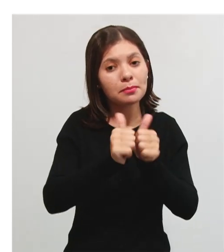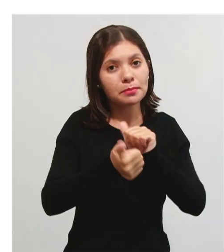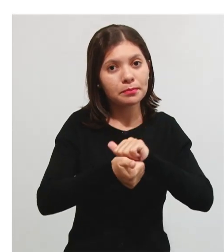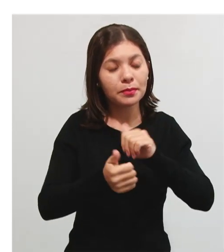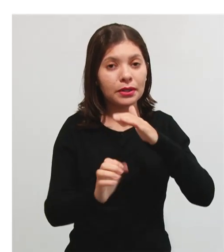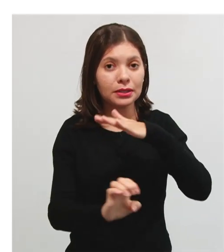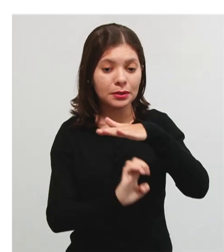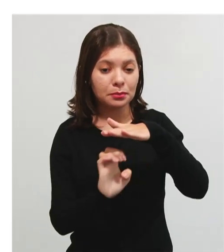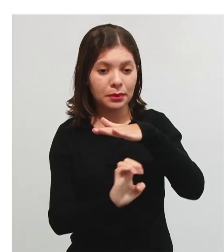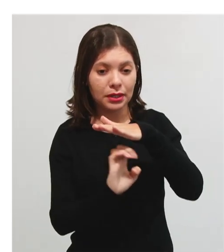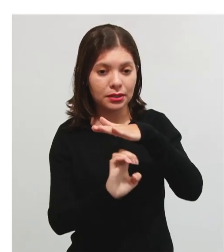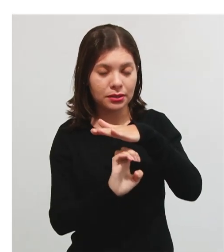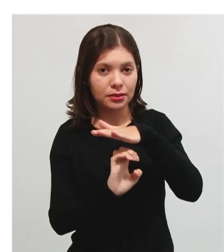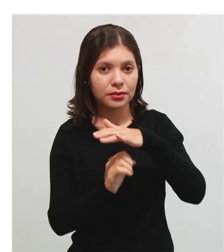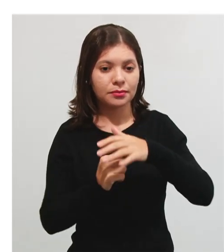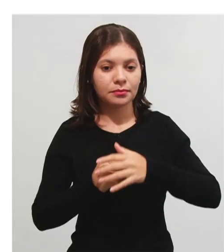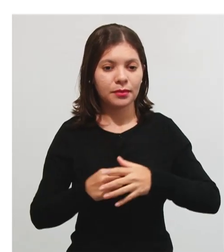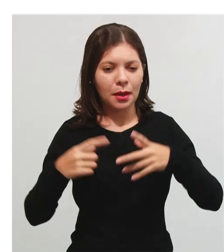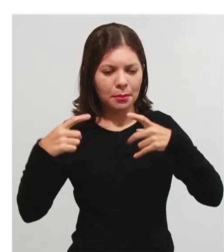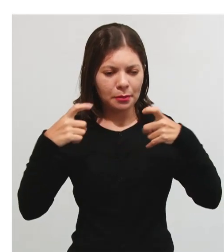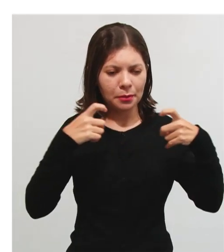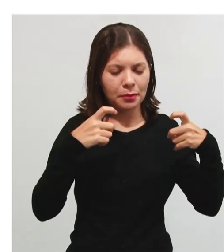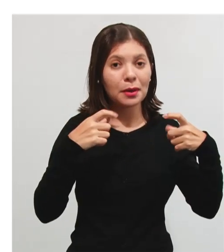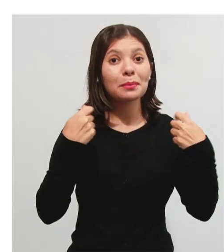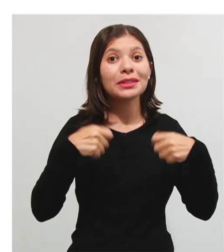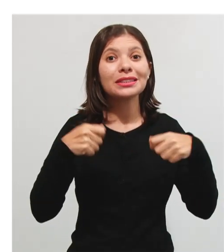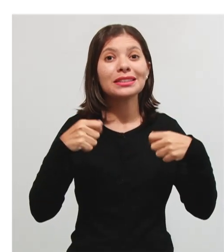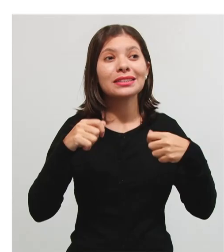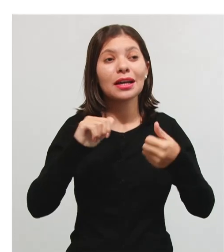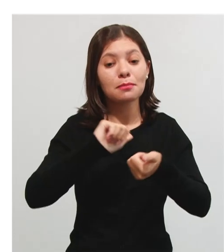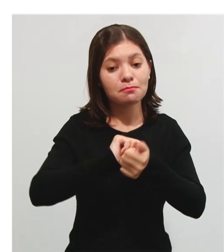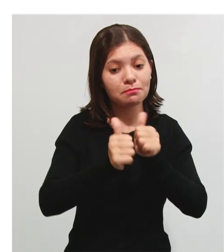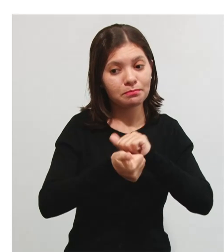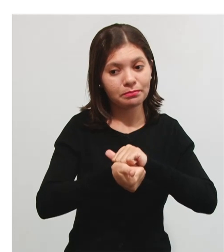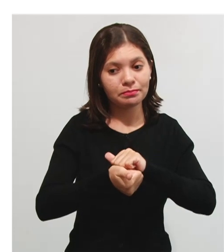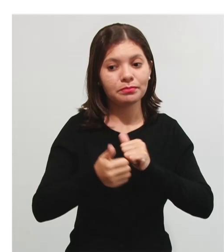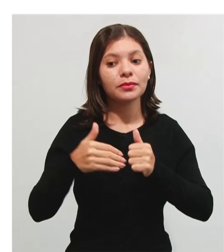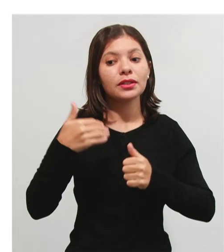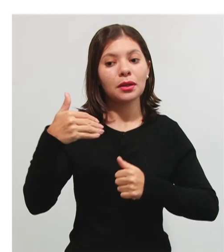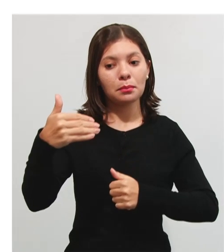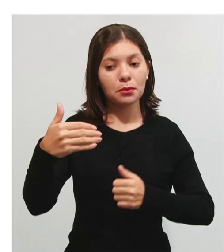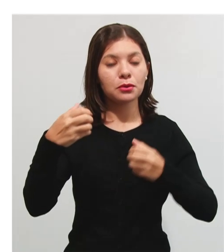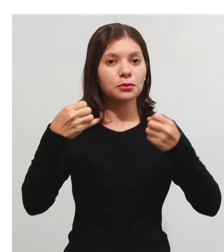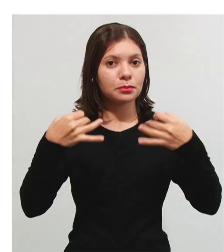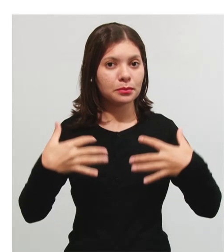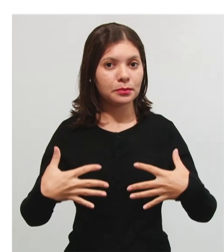serem competitivas, elas precisam se adaptar. Mas eu vou explicar mais à frente o que isso significa.